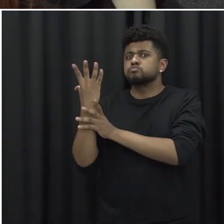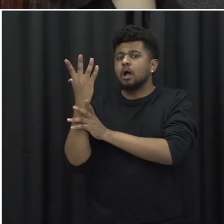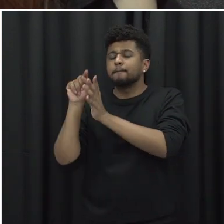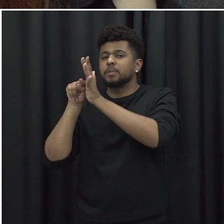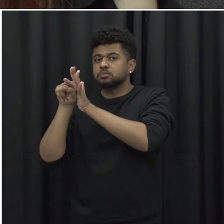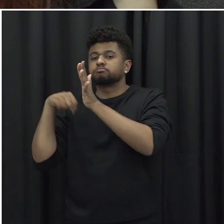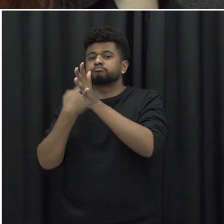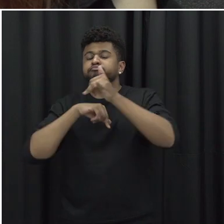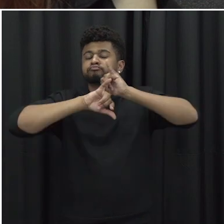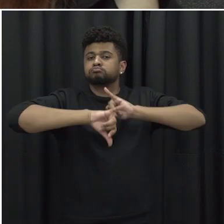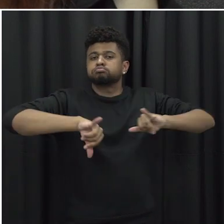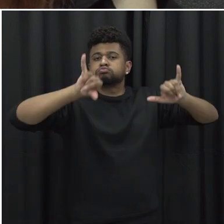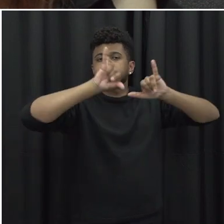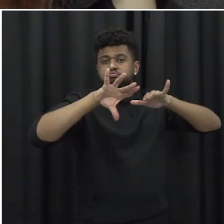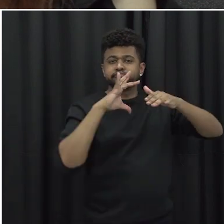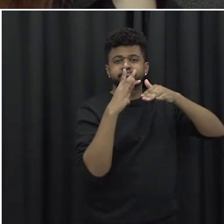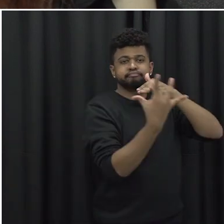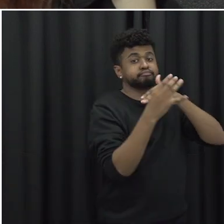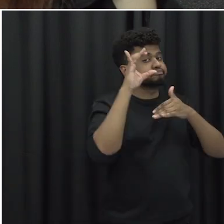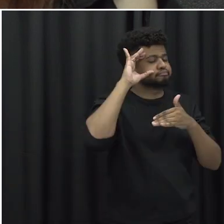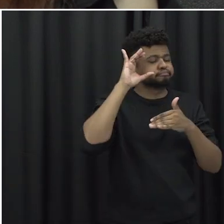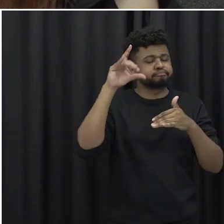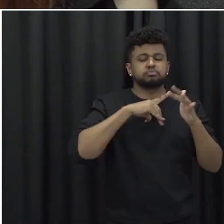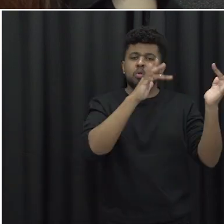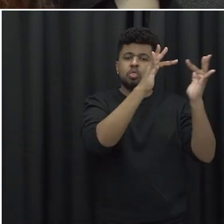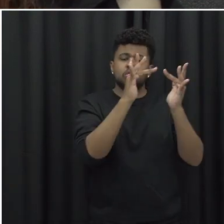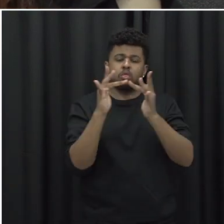fazer a pesquisa. Então, existem projetos que a gente